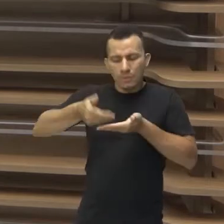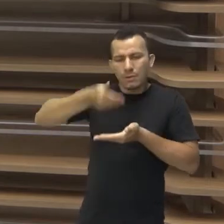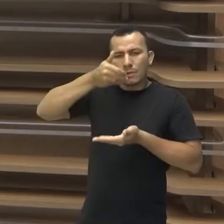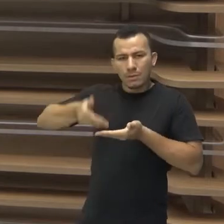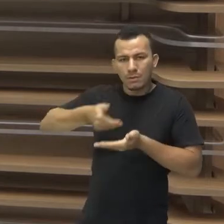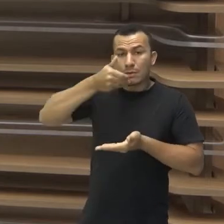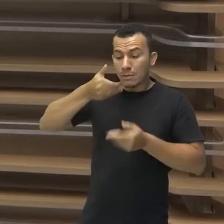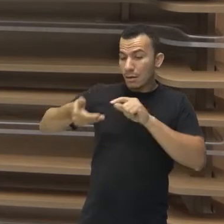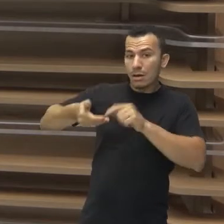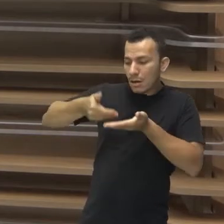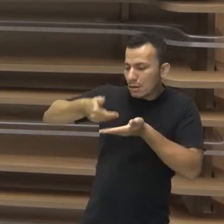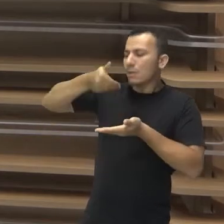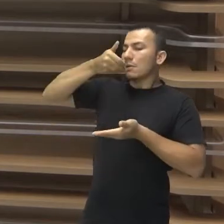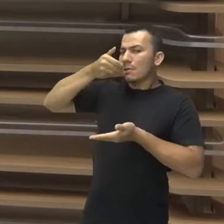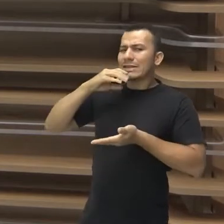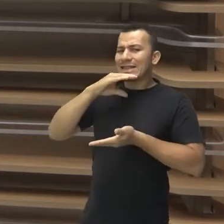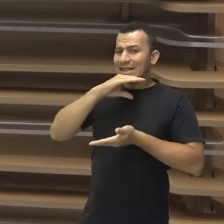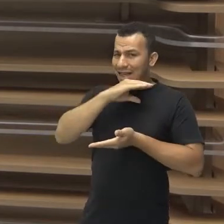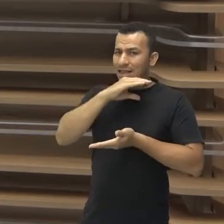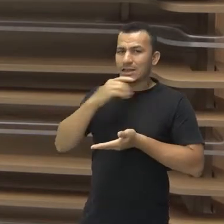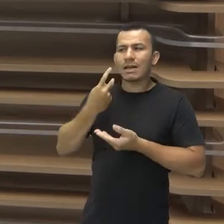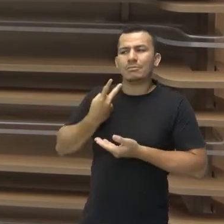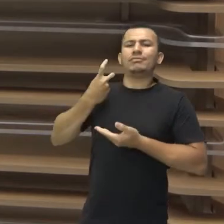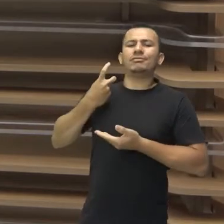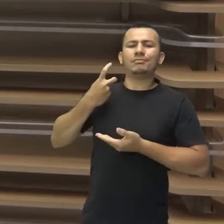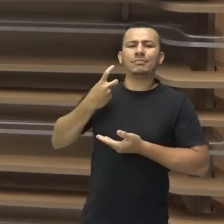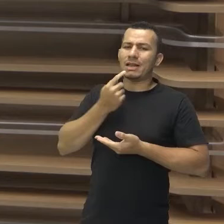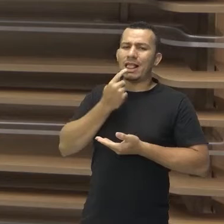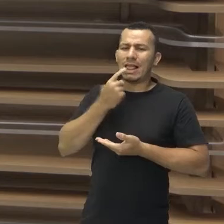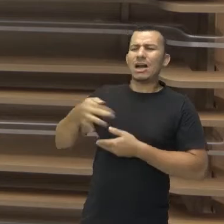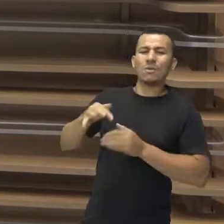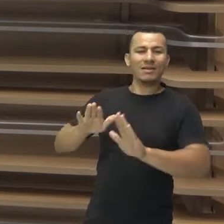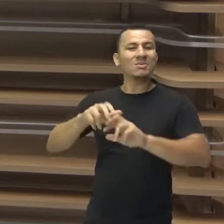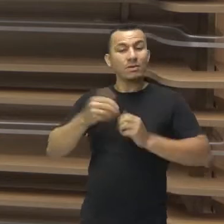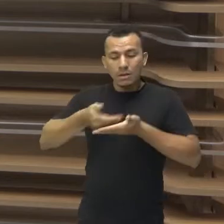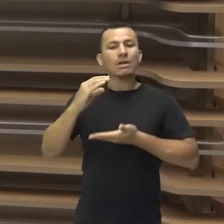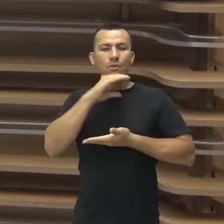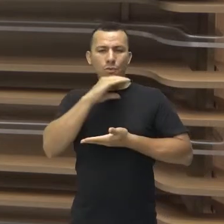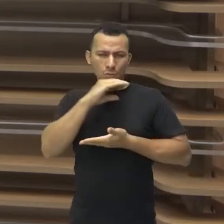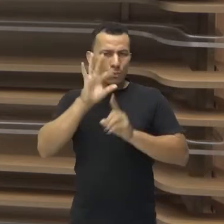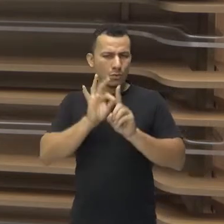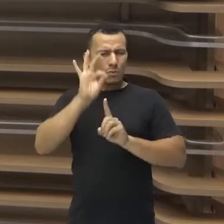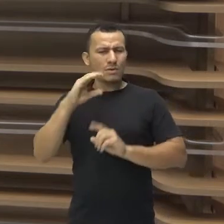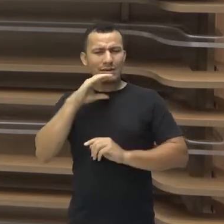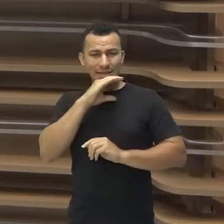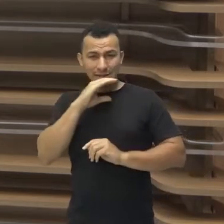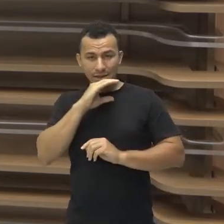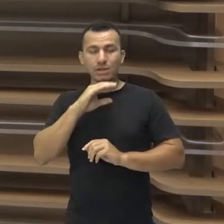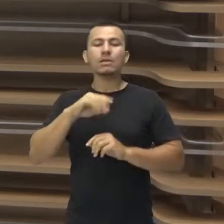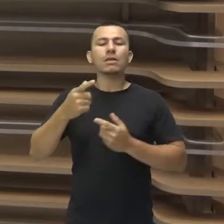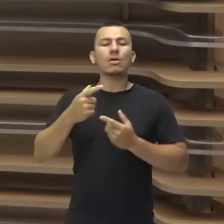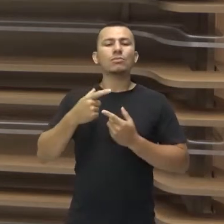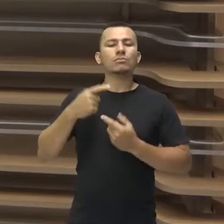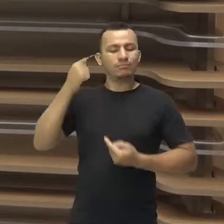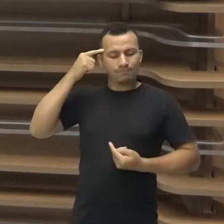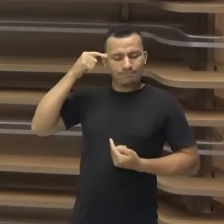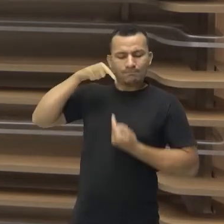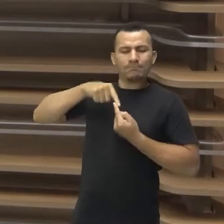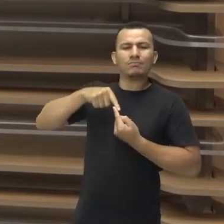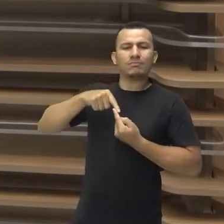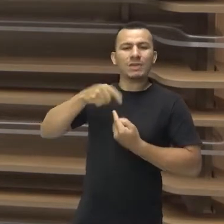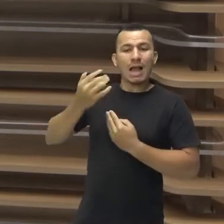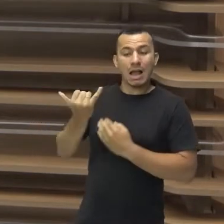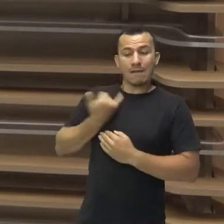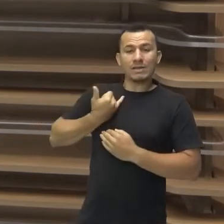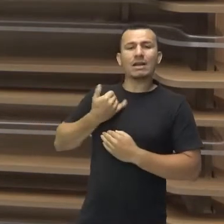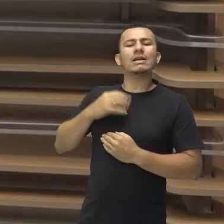ali você vai perceber, ai, queimei minha língua, justamente por causa ali que a temperatura estava alta, e o teu receptor identificou que estava muito